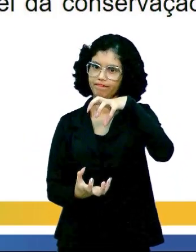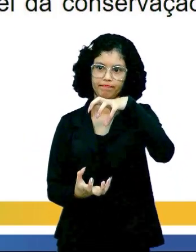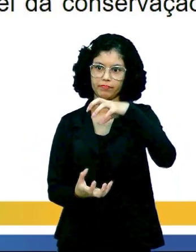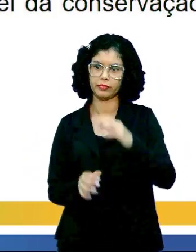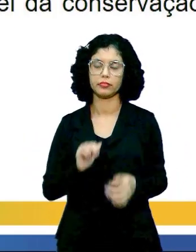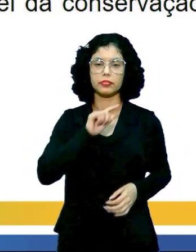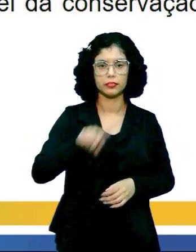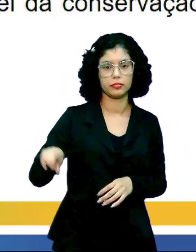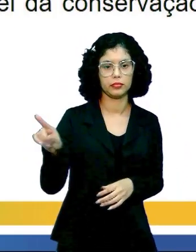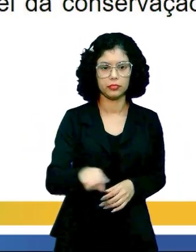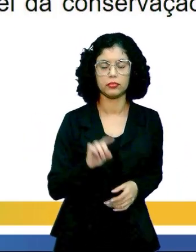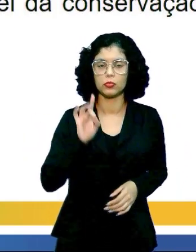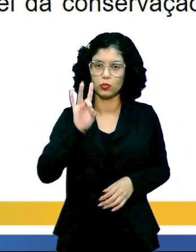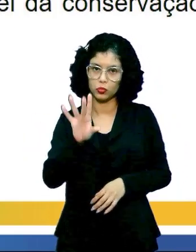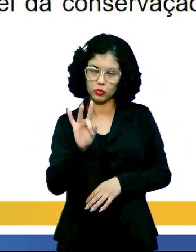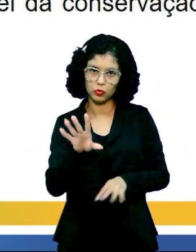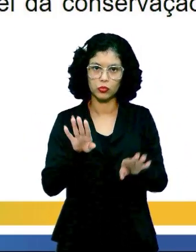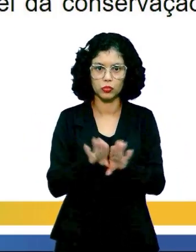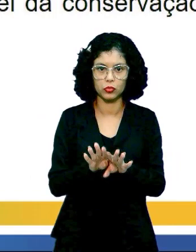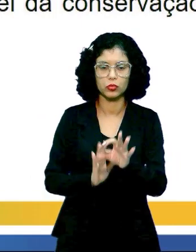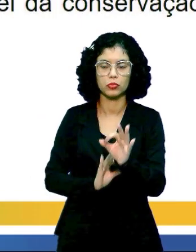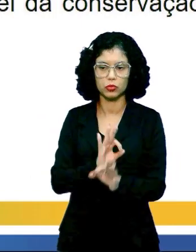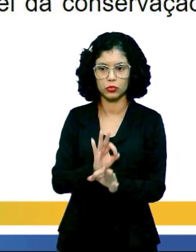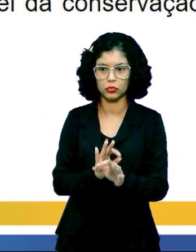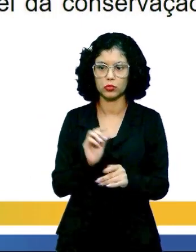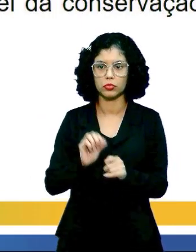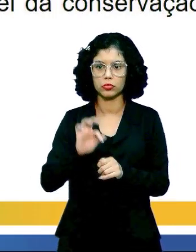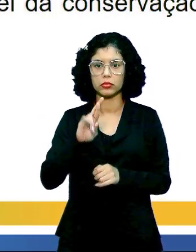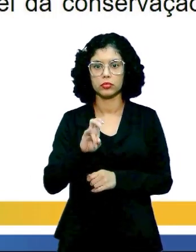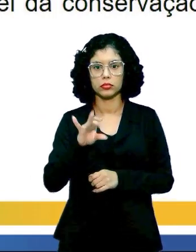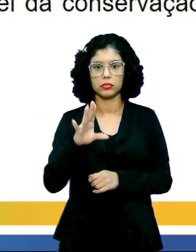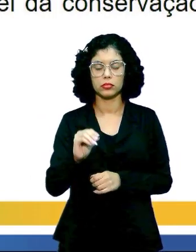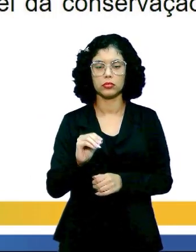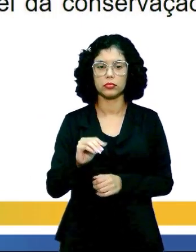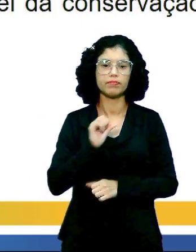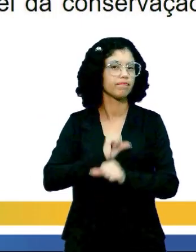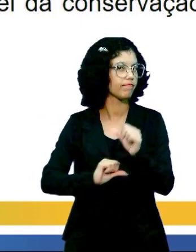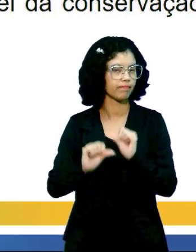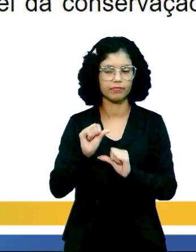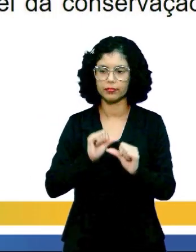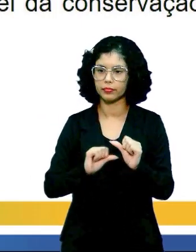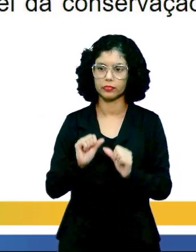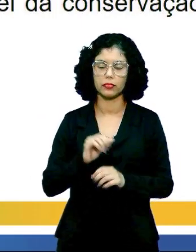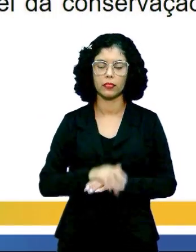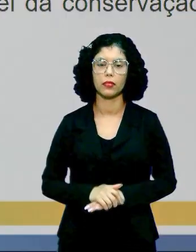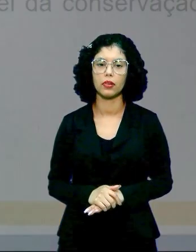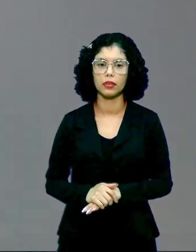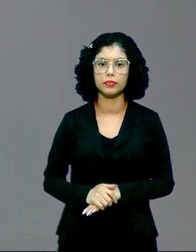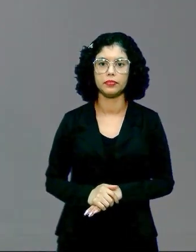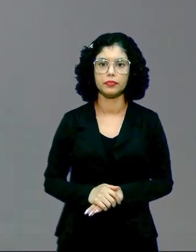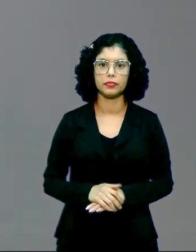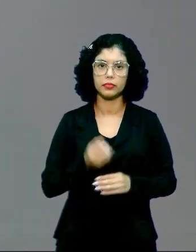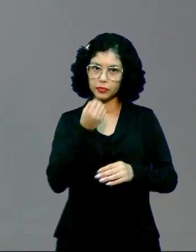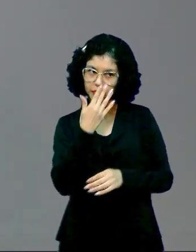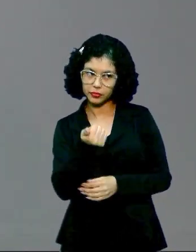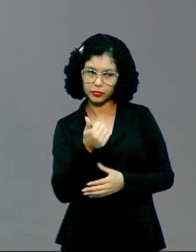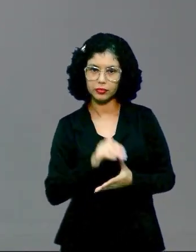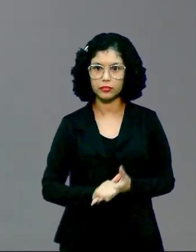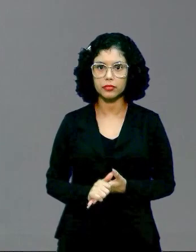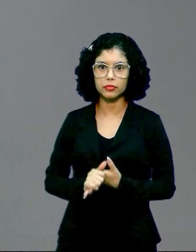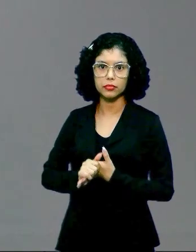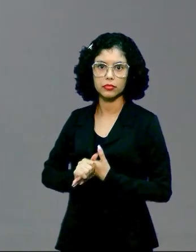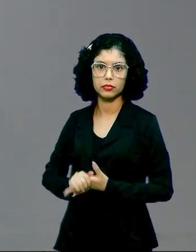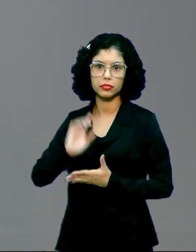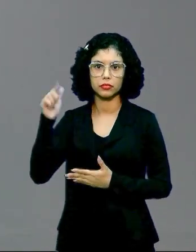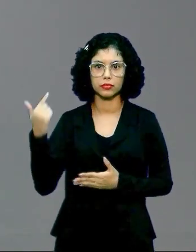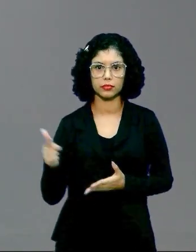e neutro, e que eles apenas se rearranjavam, eles não se transformavam. Tudo bem? Então vamos